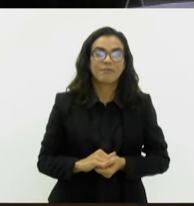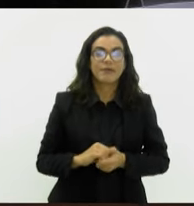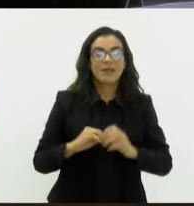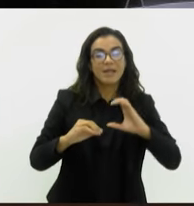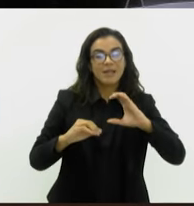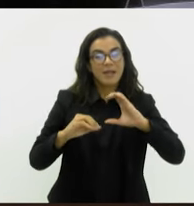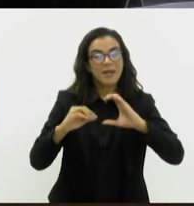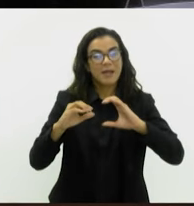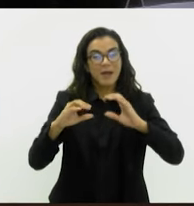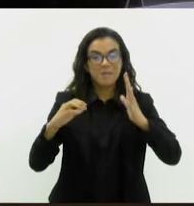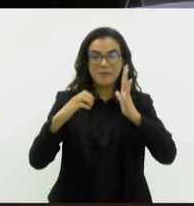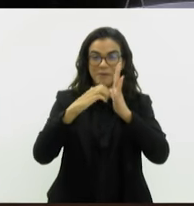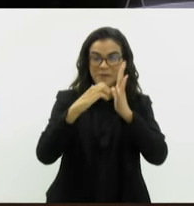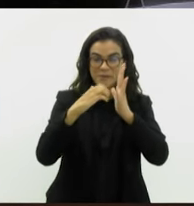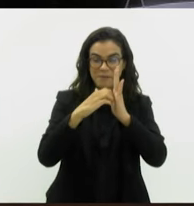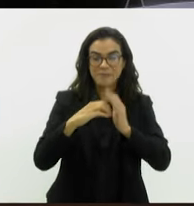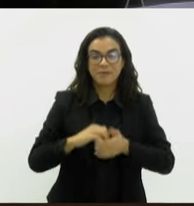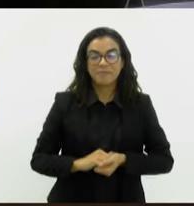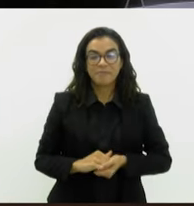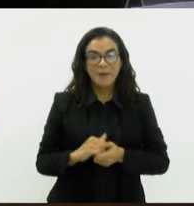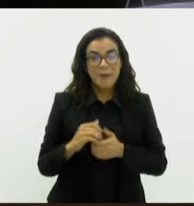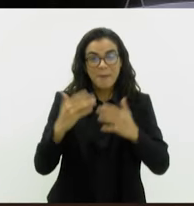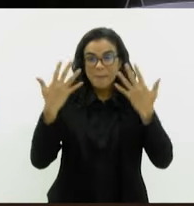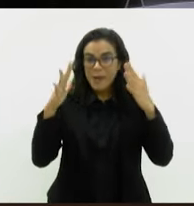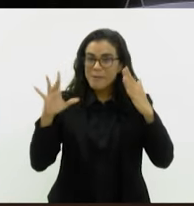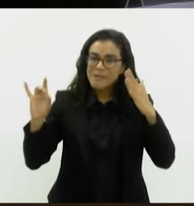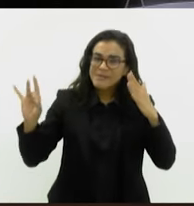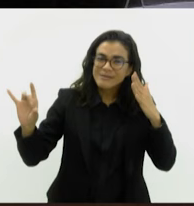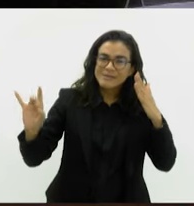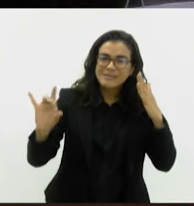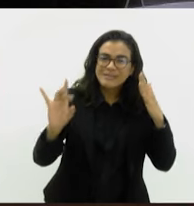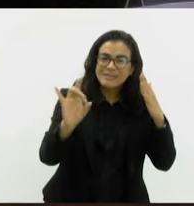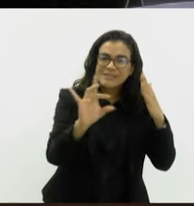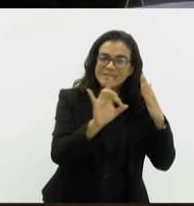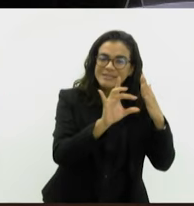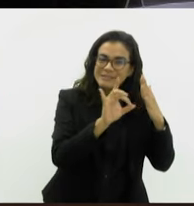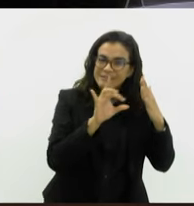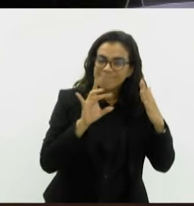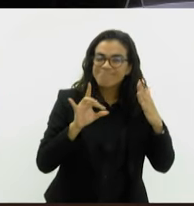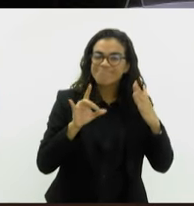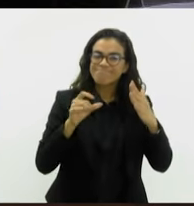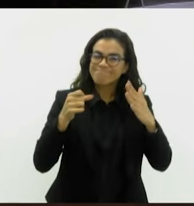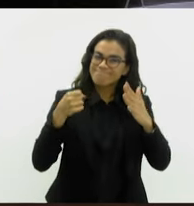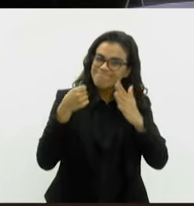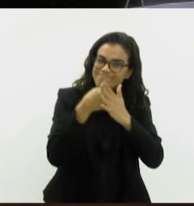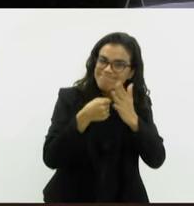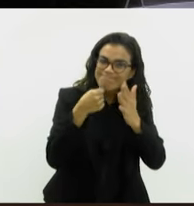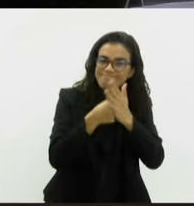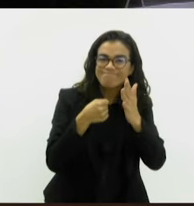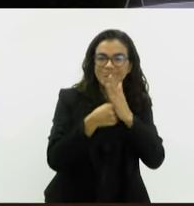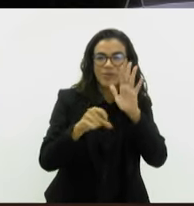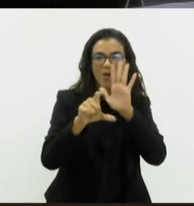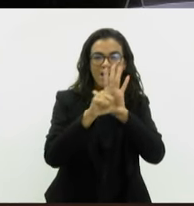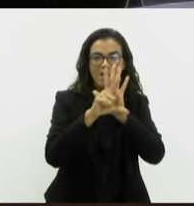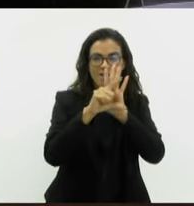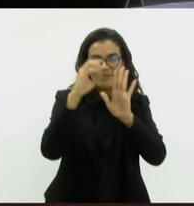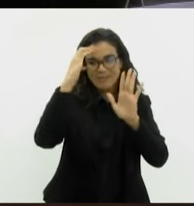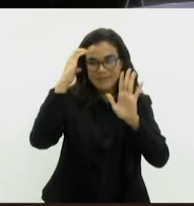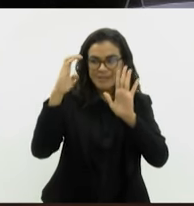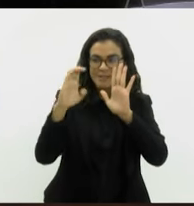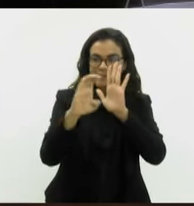deputados e parabéns a cada uma das mulheres que fazem com que com que as leis sejam cumpridas que